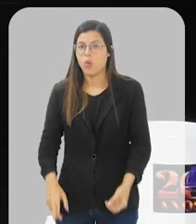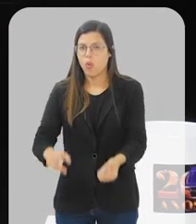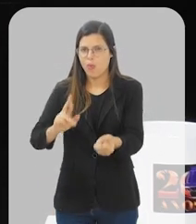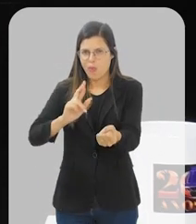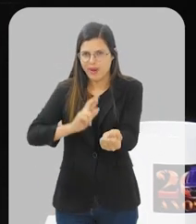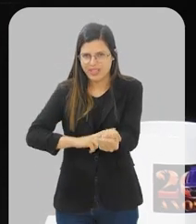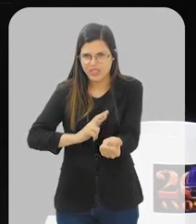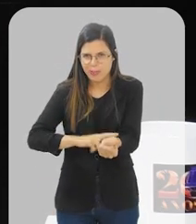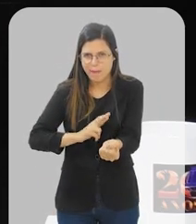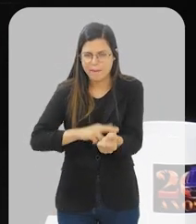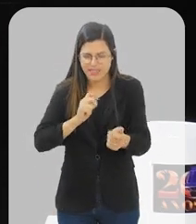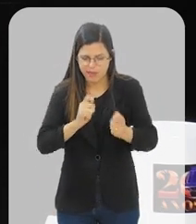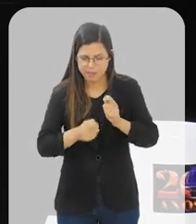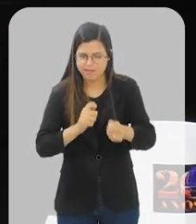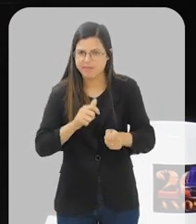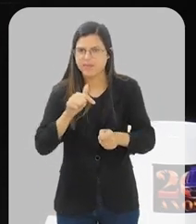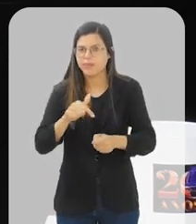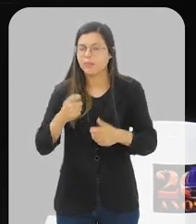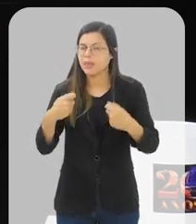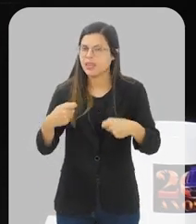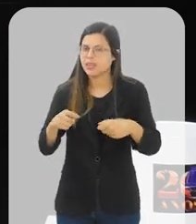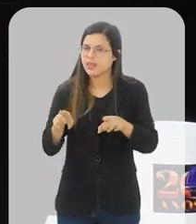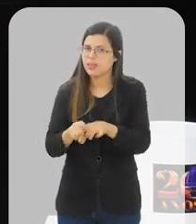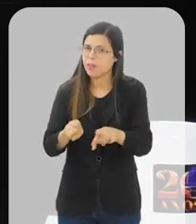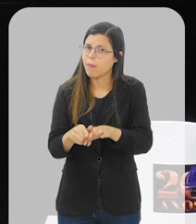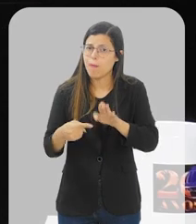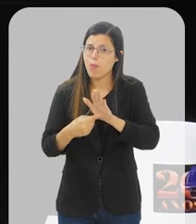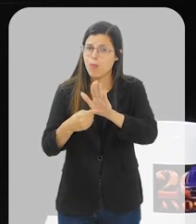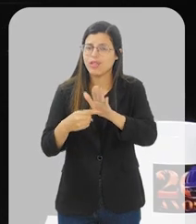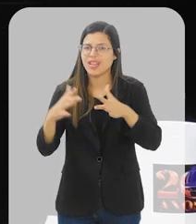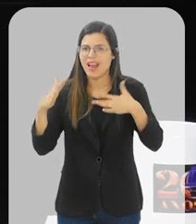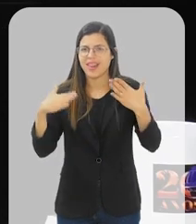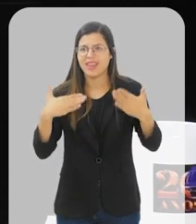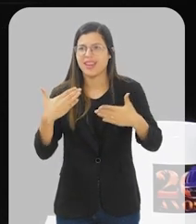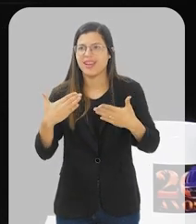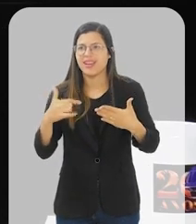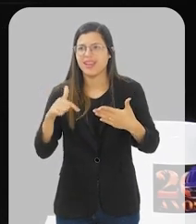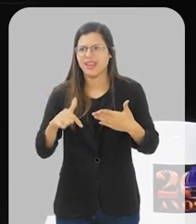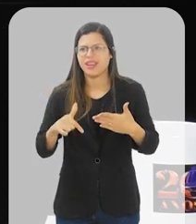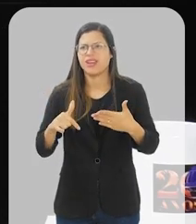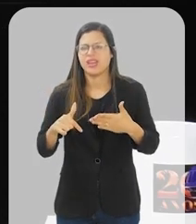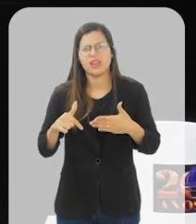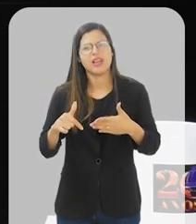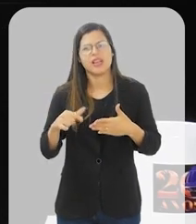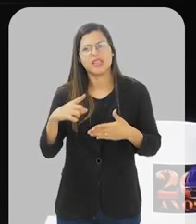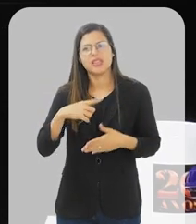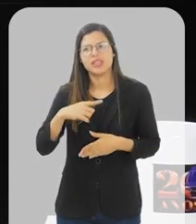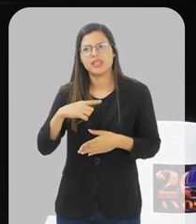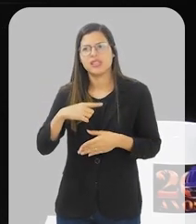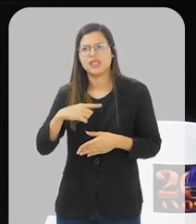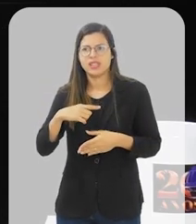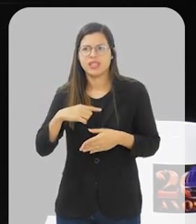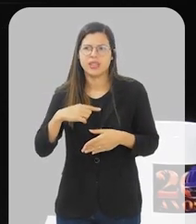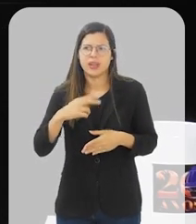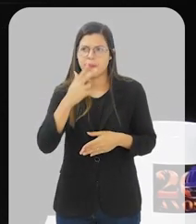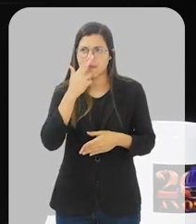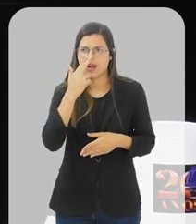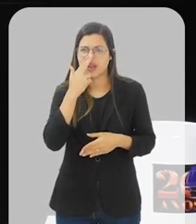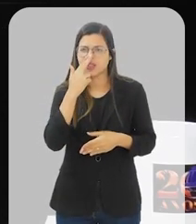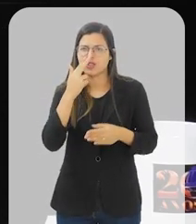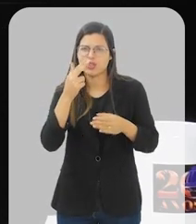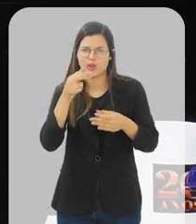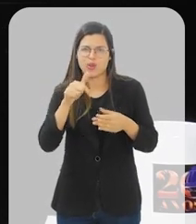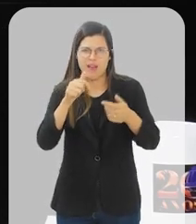Os ritmistas precisam transmitir aquela alegria. E eu não faço um desfile. Claro que jurado é muito importante, a gente precisa